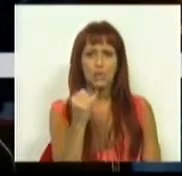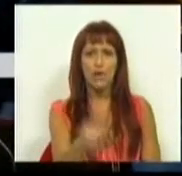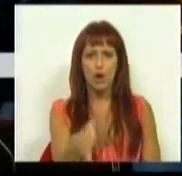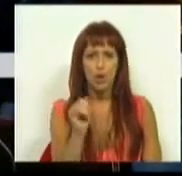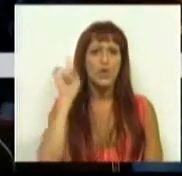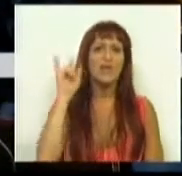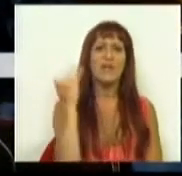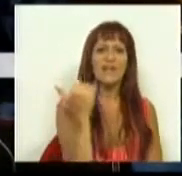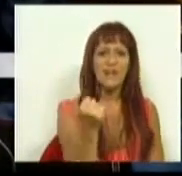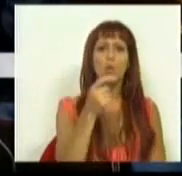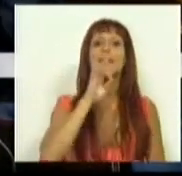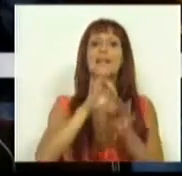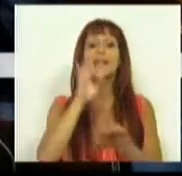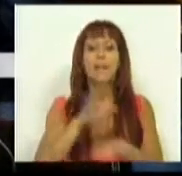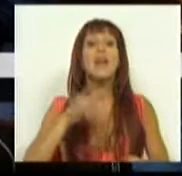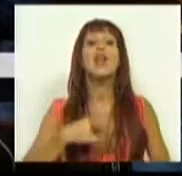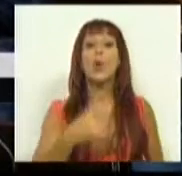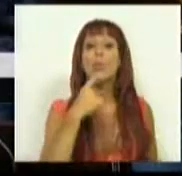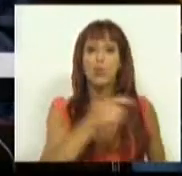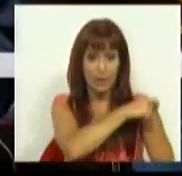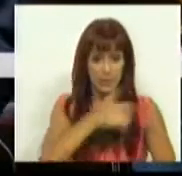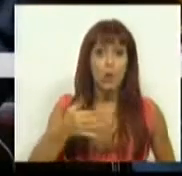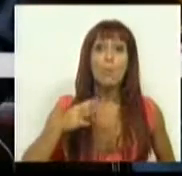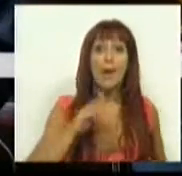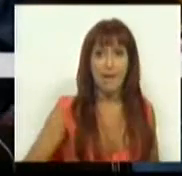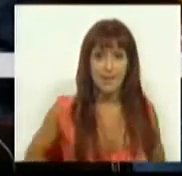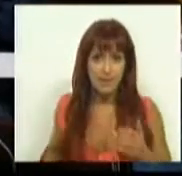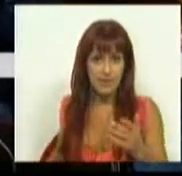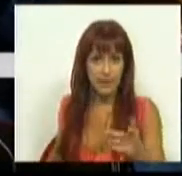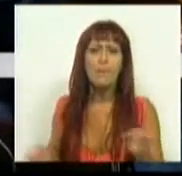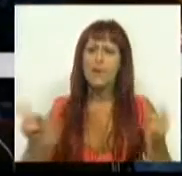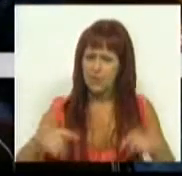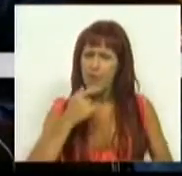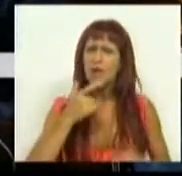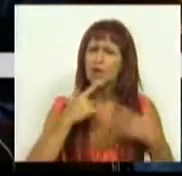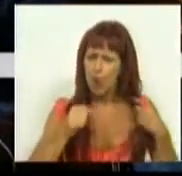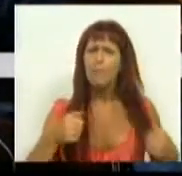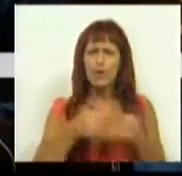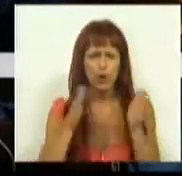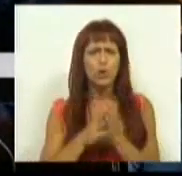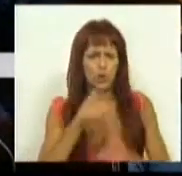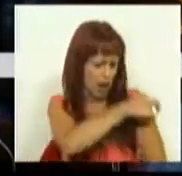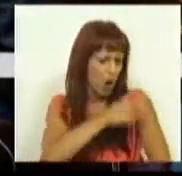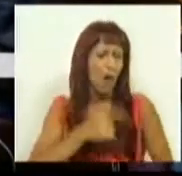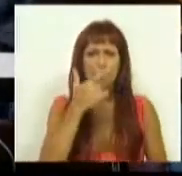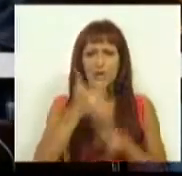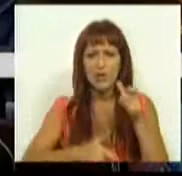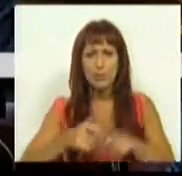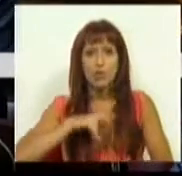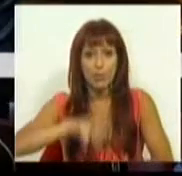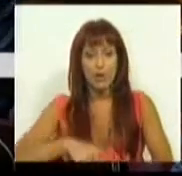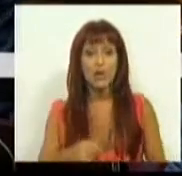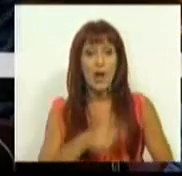79-A-2012, de 25 de setembro. E a pergunta que, em nome do Partido Socialista, mas também em nome de todos os portugueses, em nome